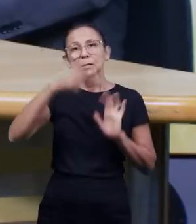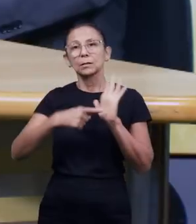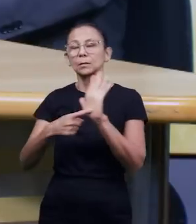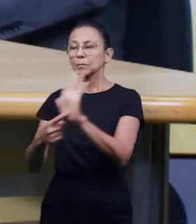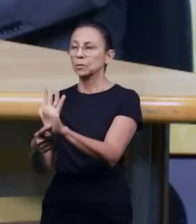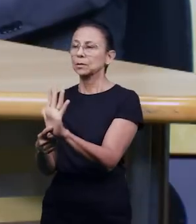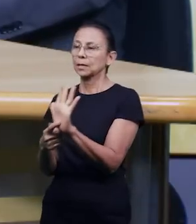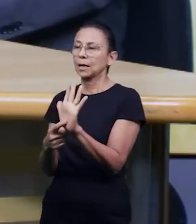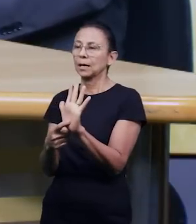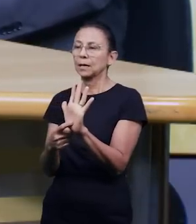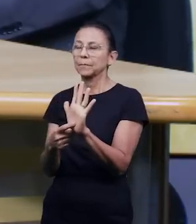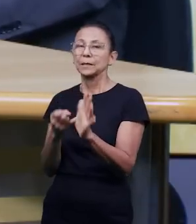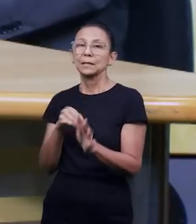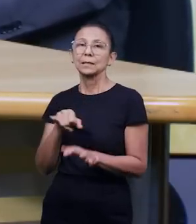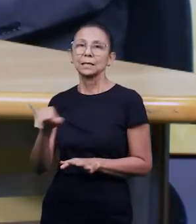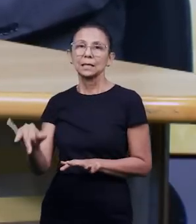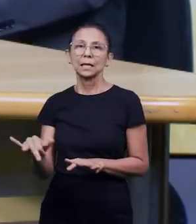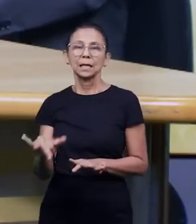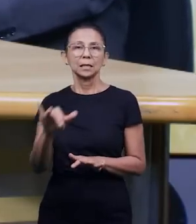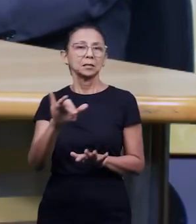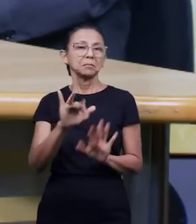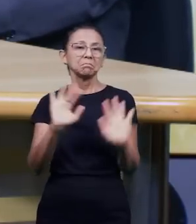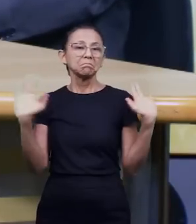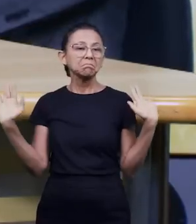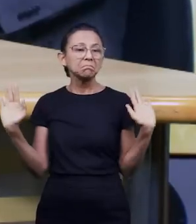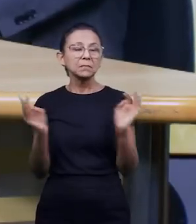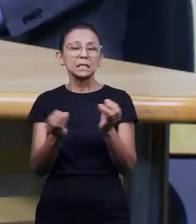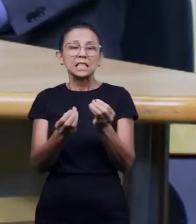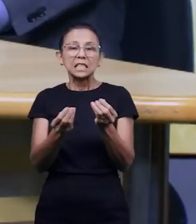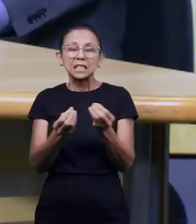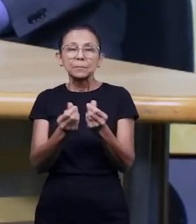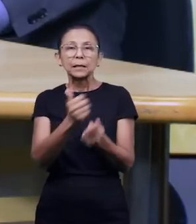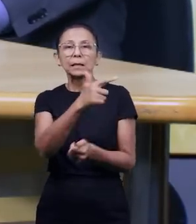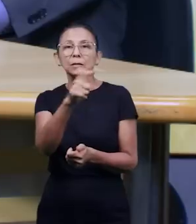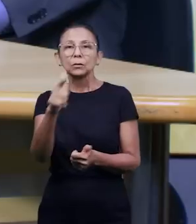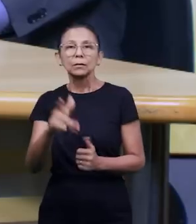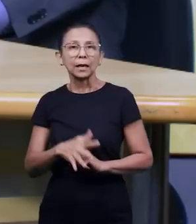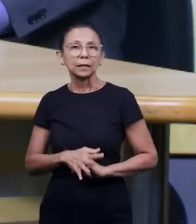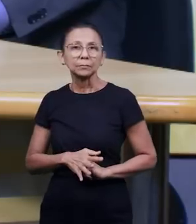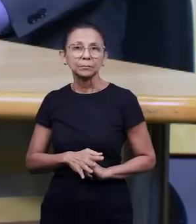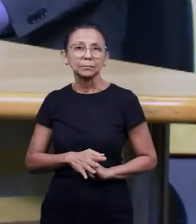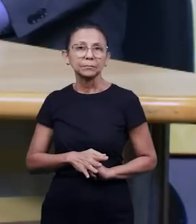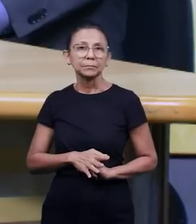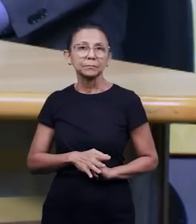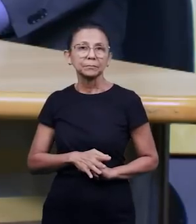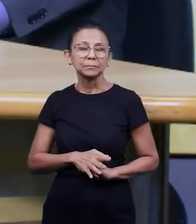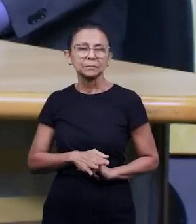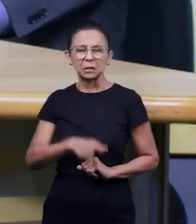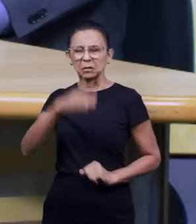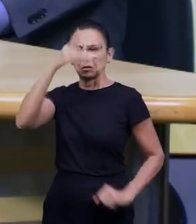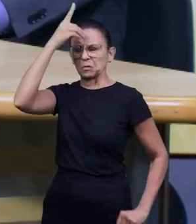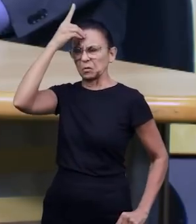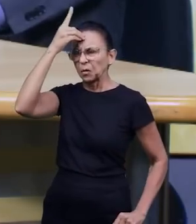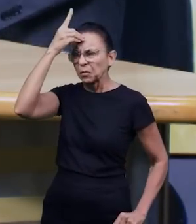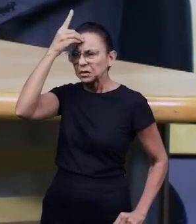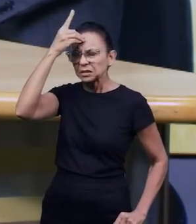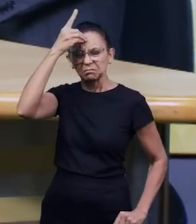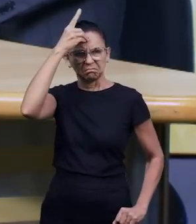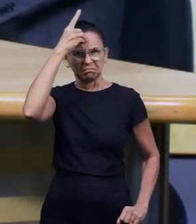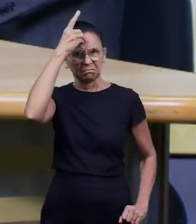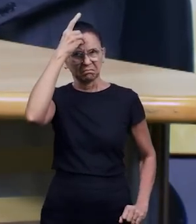Porque você não tem mais nenhuma... falta elementos para você lidar com ele. Porque a maneira de você